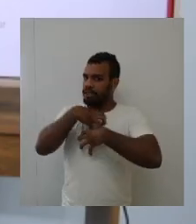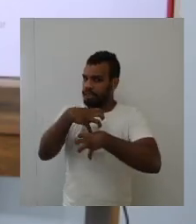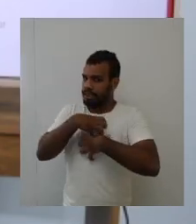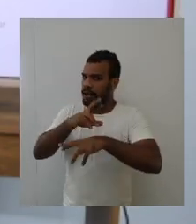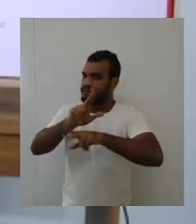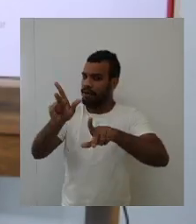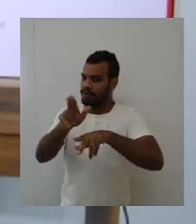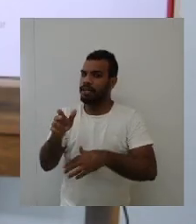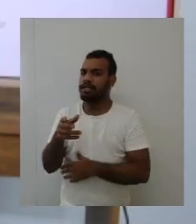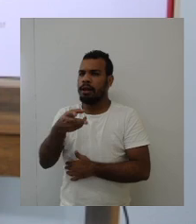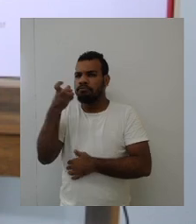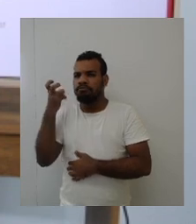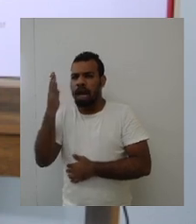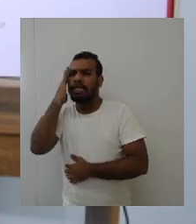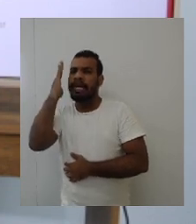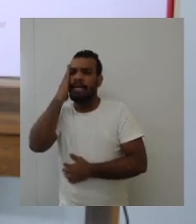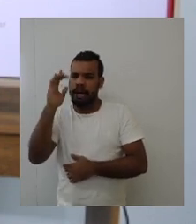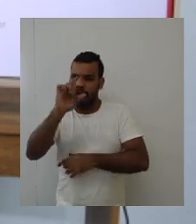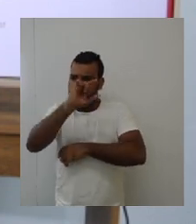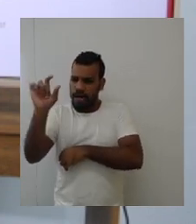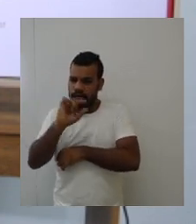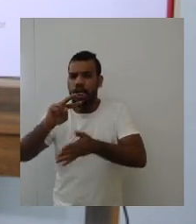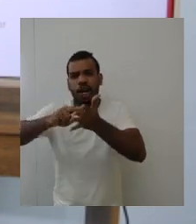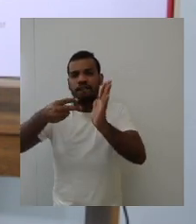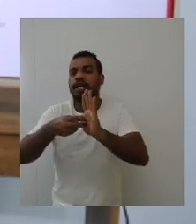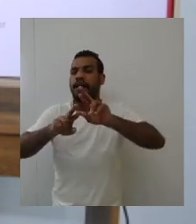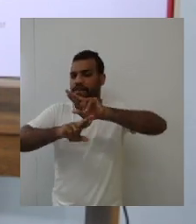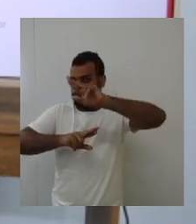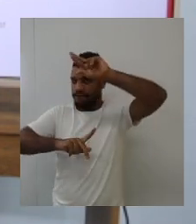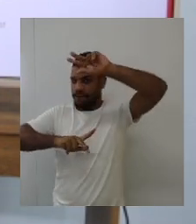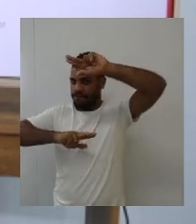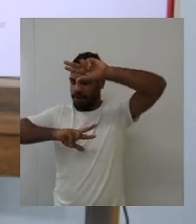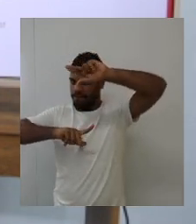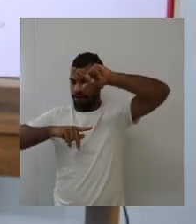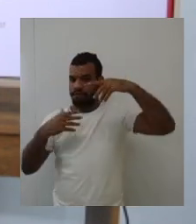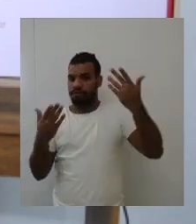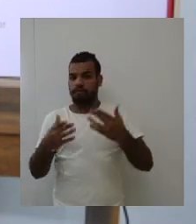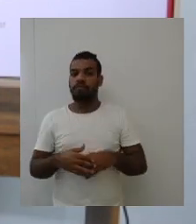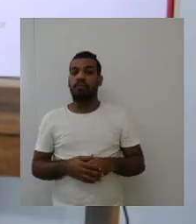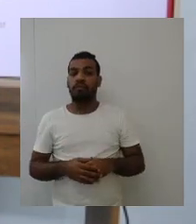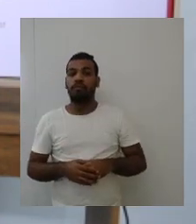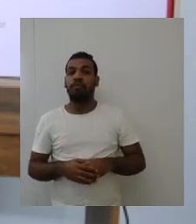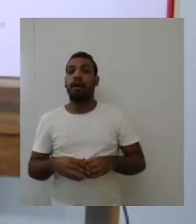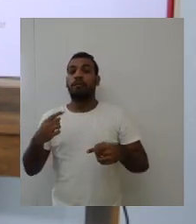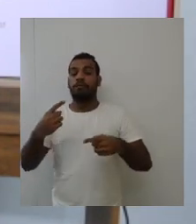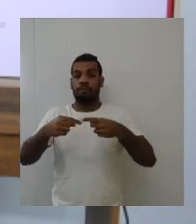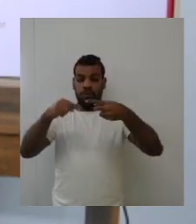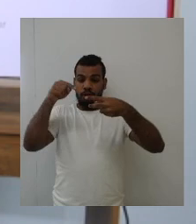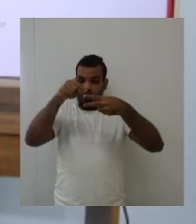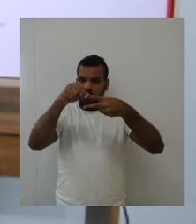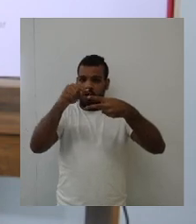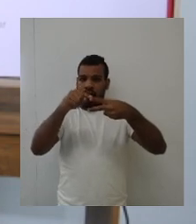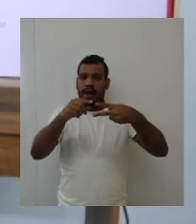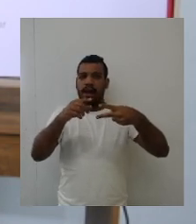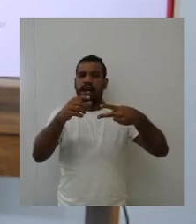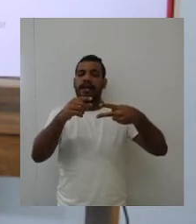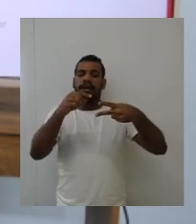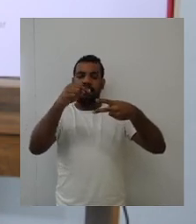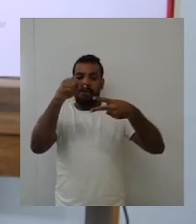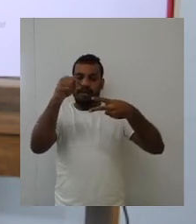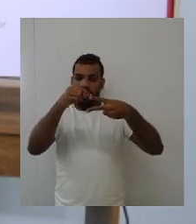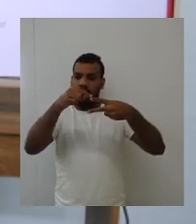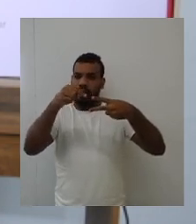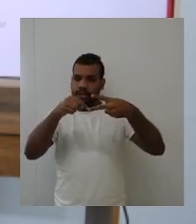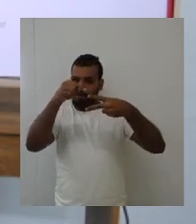a gente viu que, de fato, o porquê do primeiro exemplo em relação ao segundo, porque expressam sentidos diferentes,